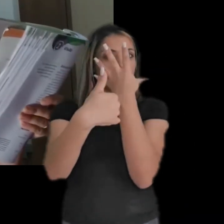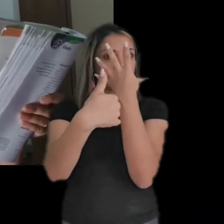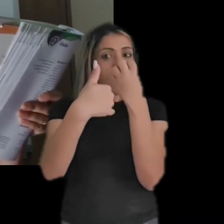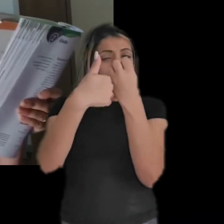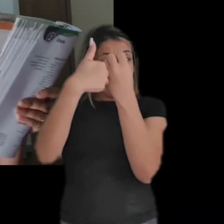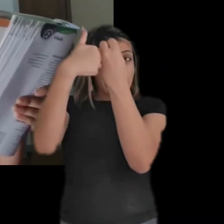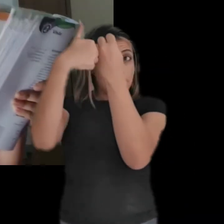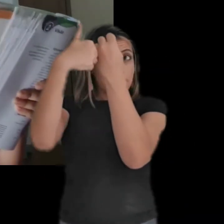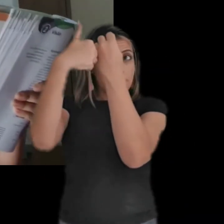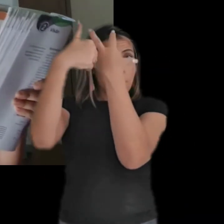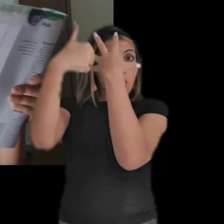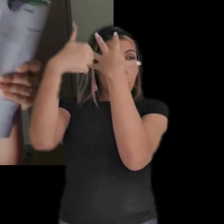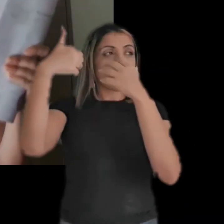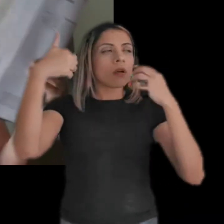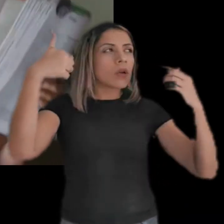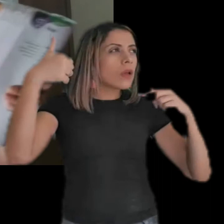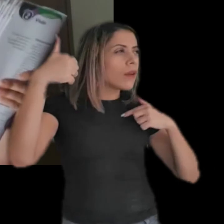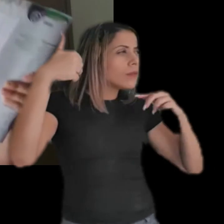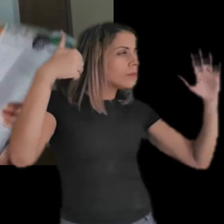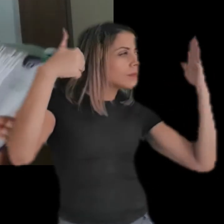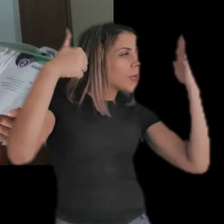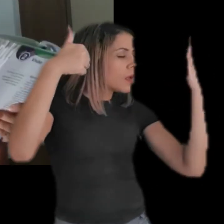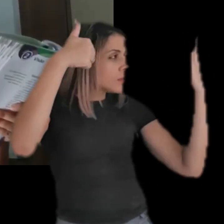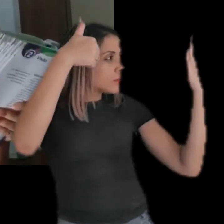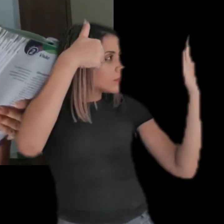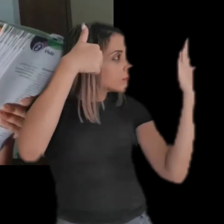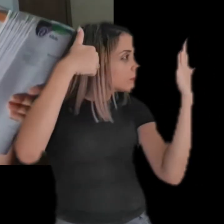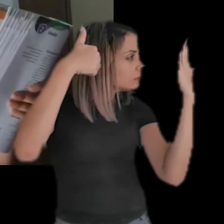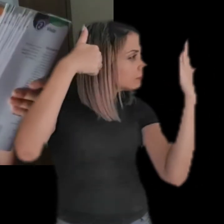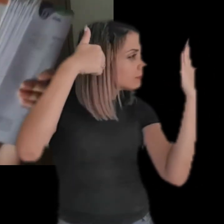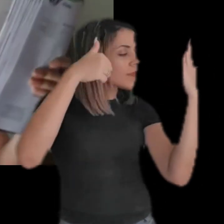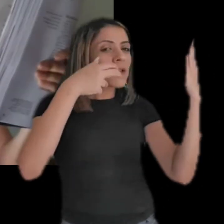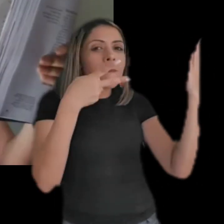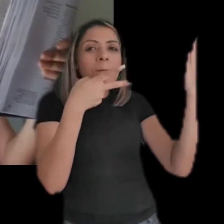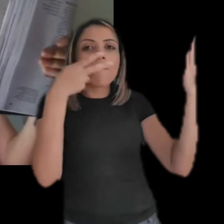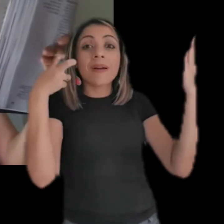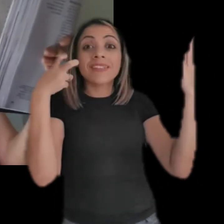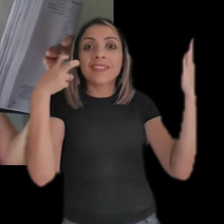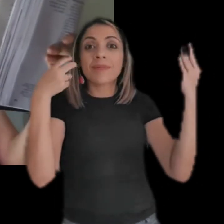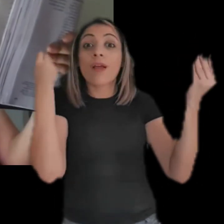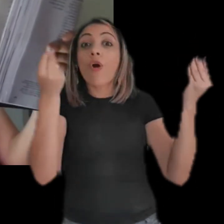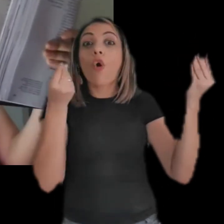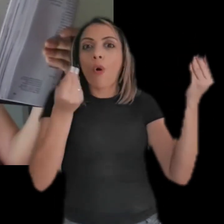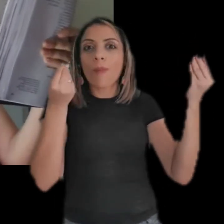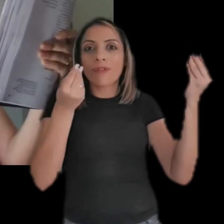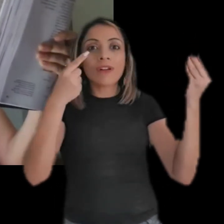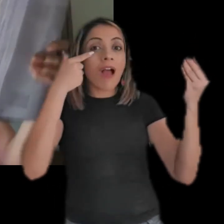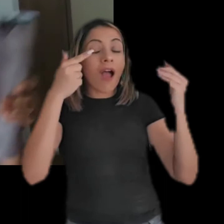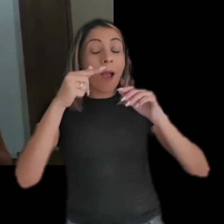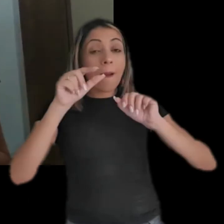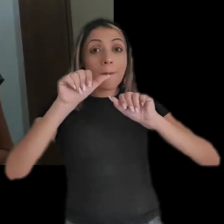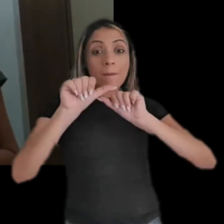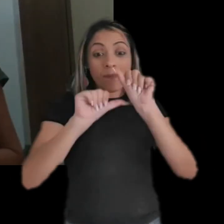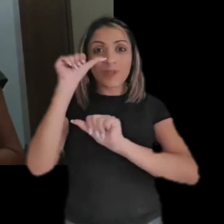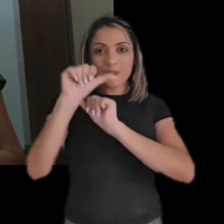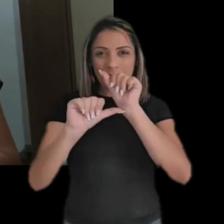no olho, mas iluminando o rosto, já tem mais luminosidade no ambiente, né? Então, vocês ligam a lanterna e vocês vão perceber